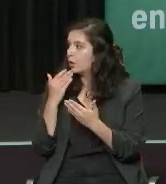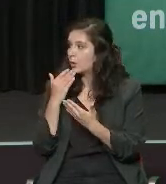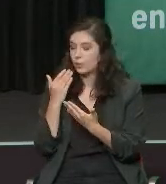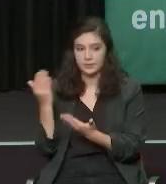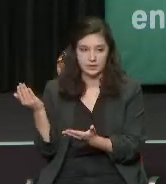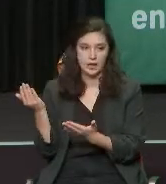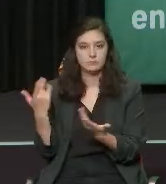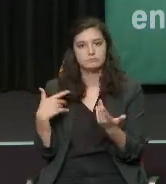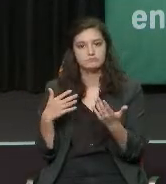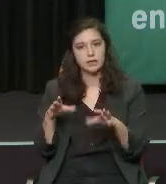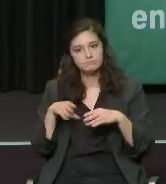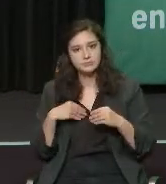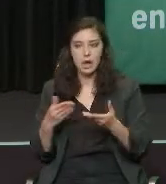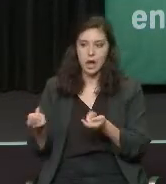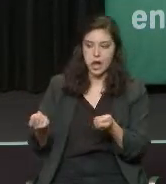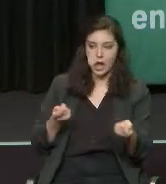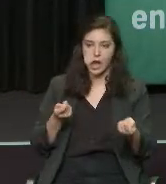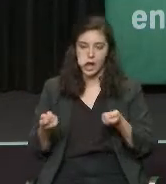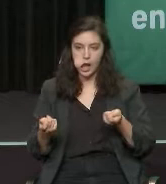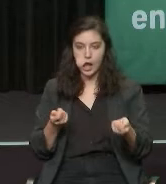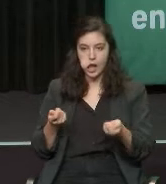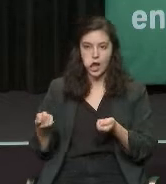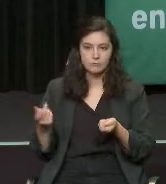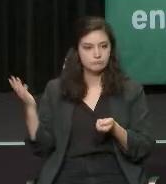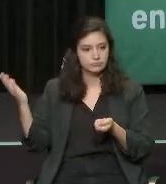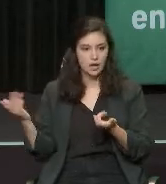Muito obrigada, Carolina, e obrada por se terem